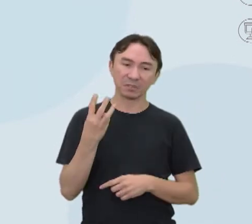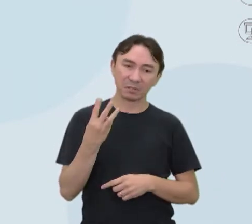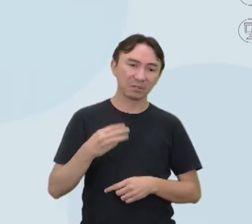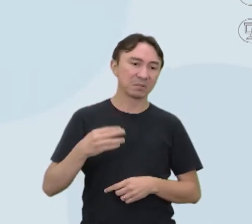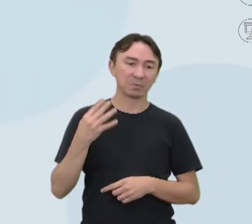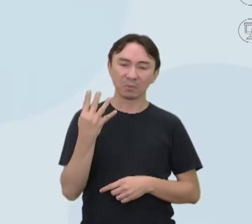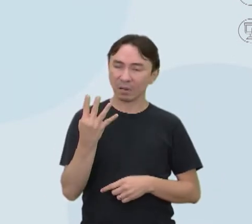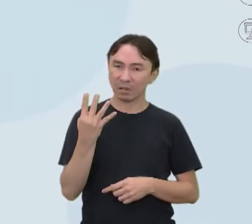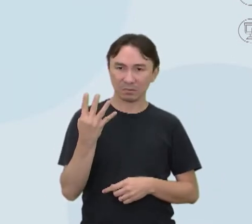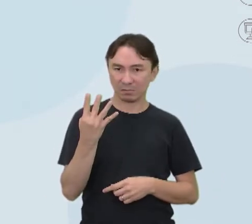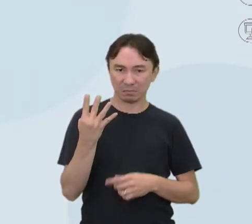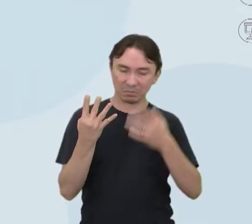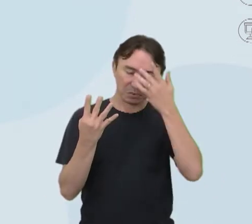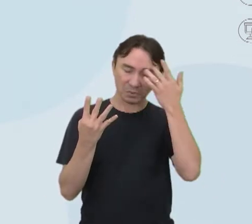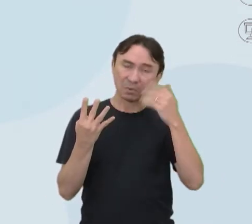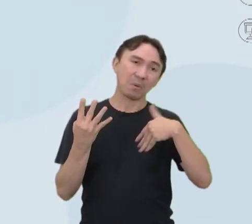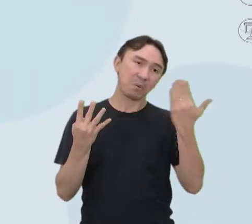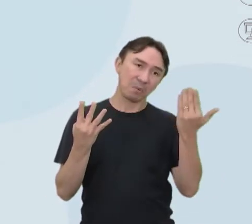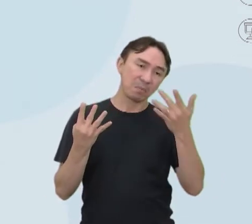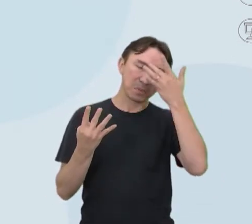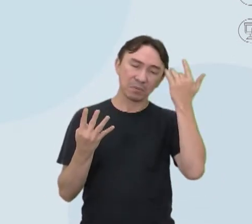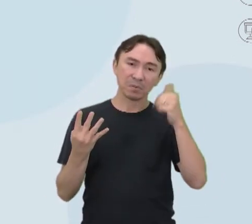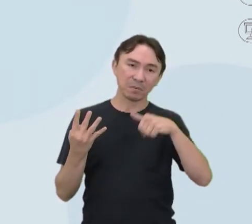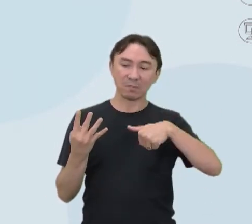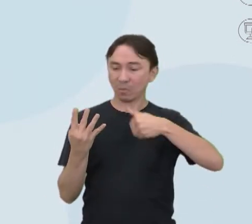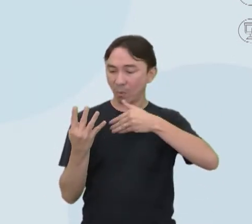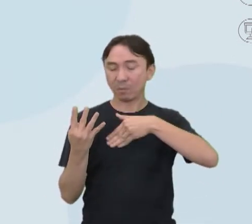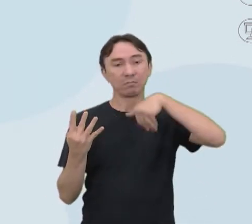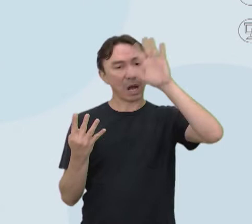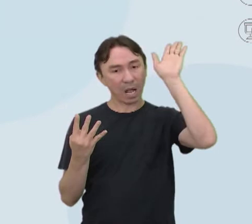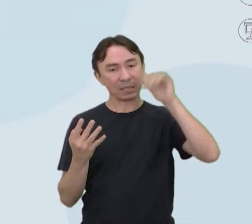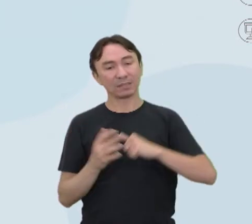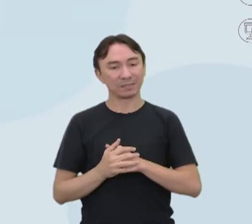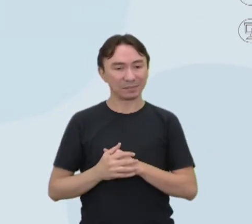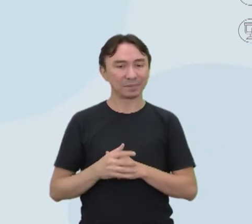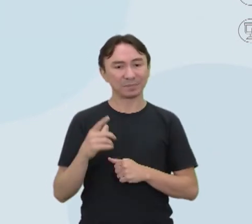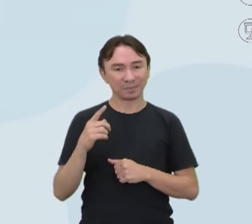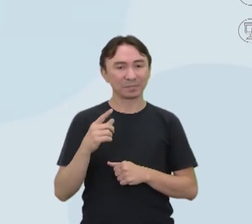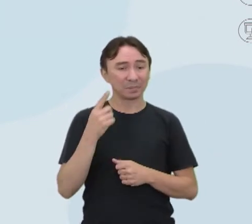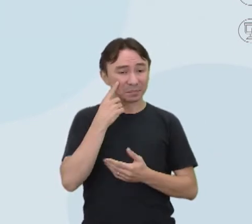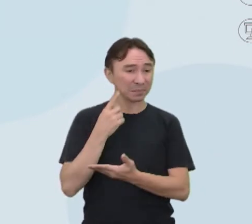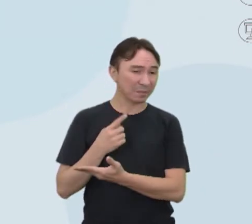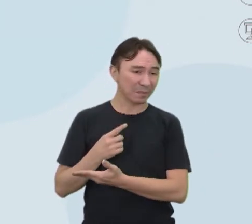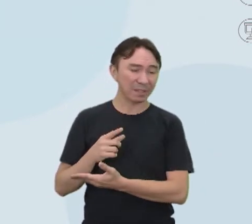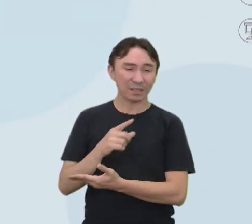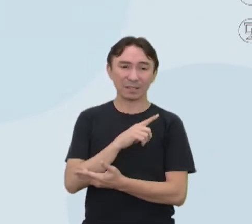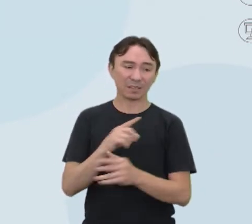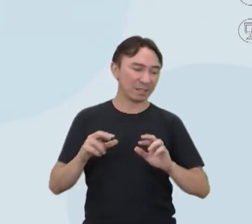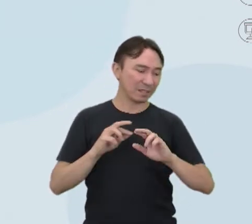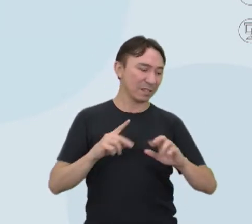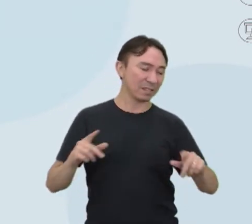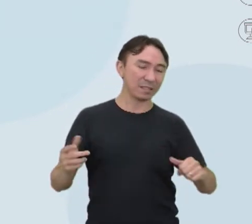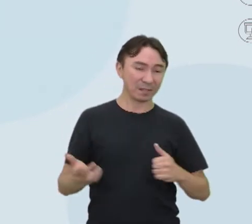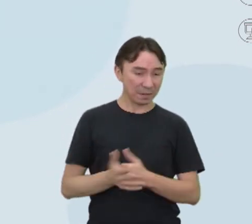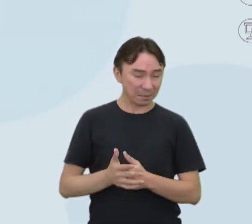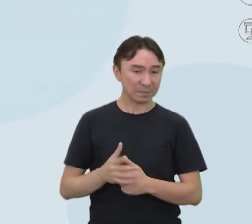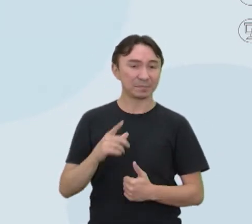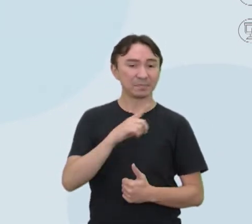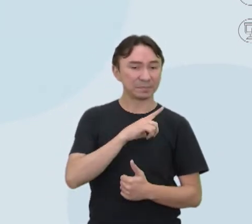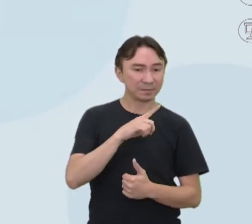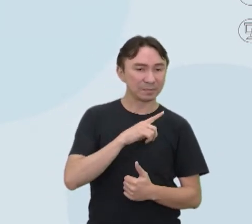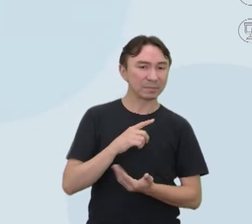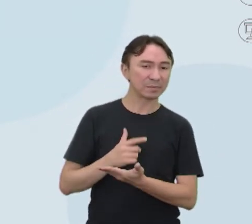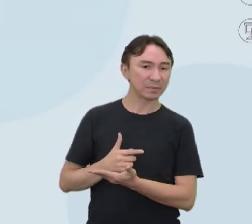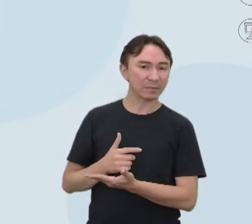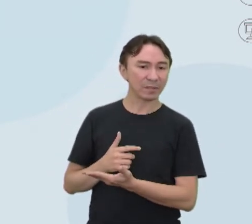pessoas ou mais de 4 pessoas. E aí, você vai vendo que vai aparecendo onde vai preenchendo, sempre vai aparecendo. E tem um tiquezinho a mais ali embaixo, ó. Adicionar.